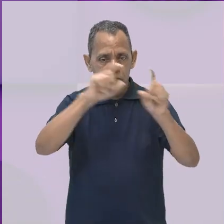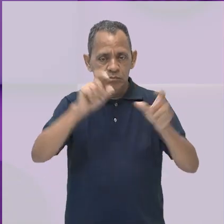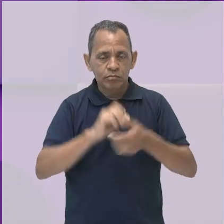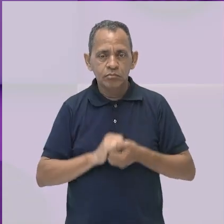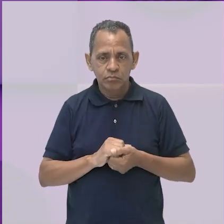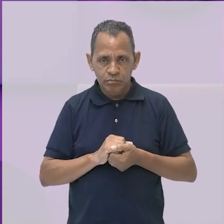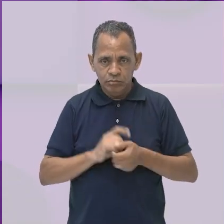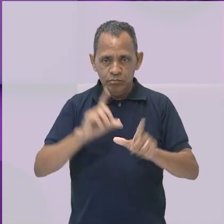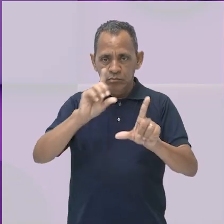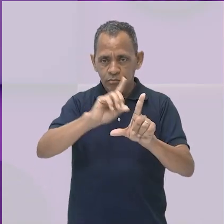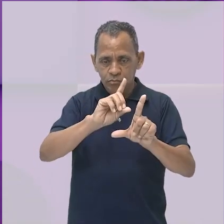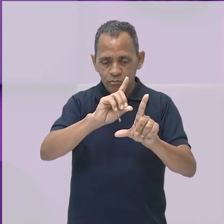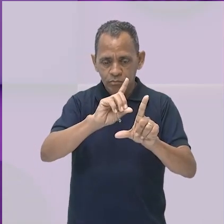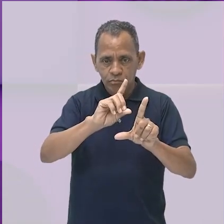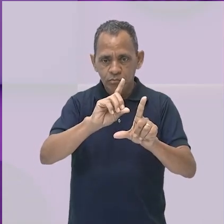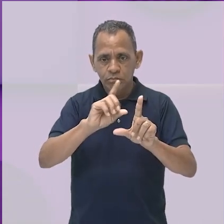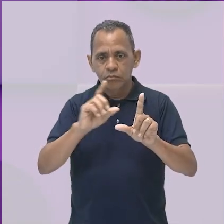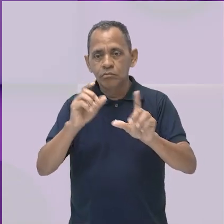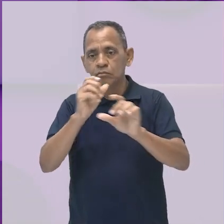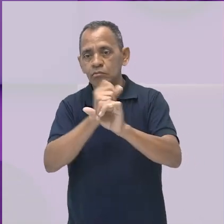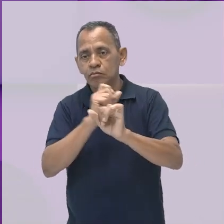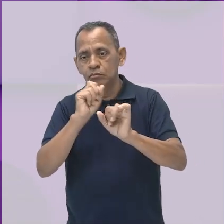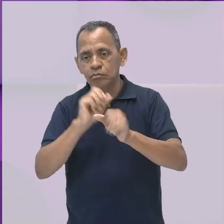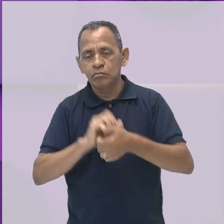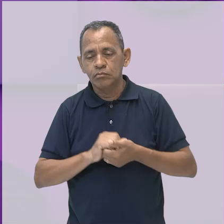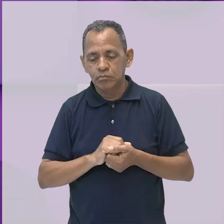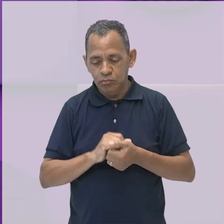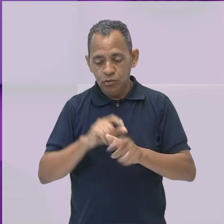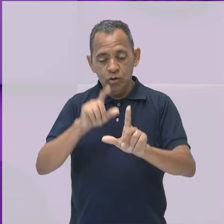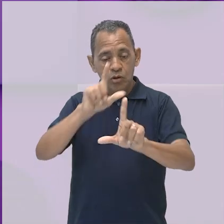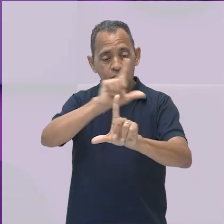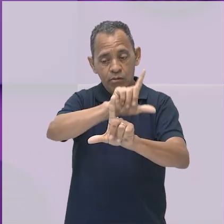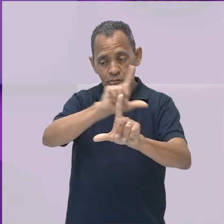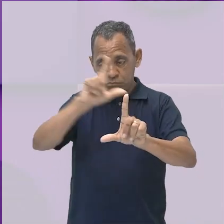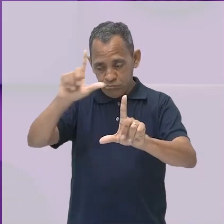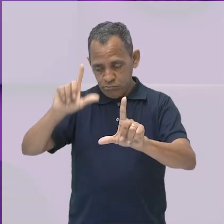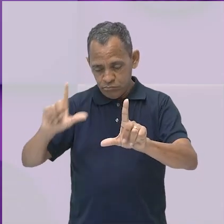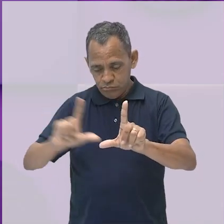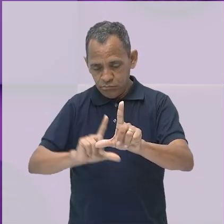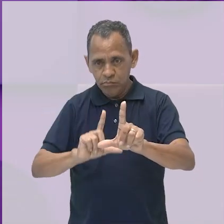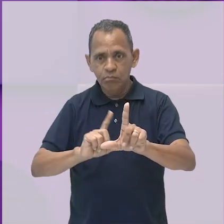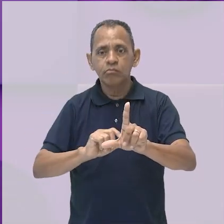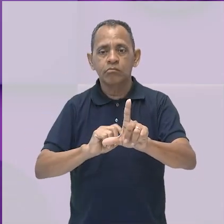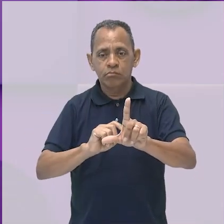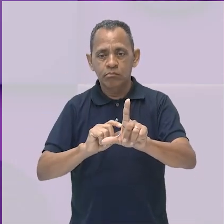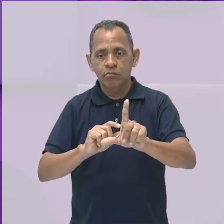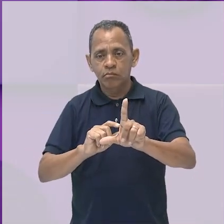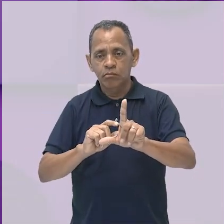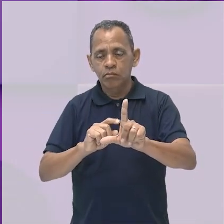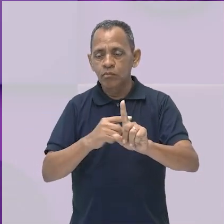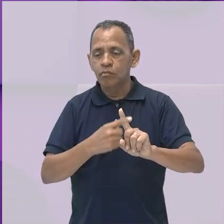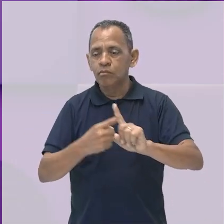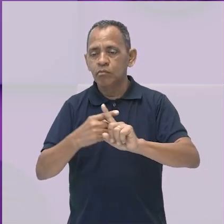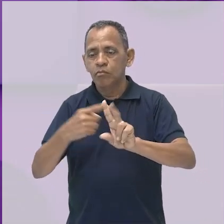igual à medida de um lado do quadrado, a diagonal do quadrado, né? A medida do lado do quadrado vezes